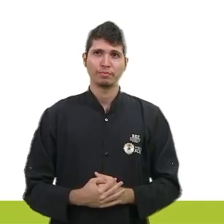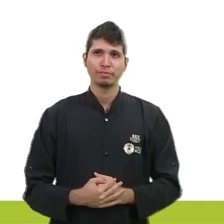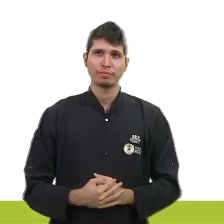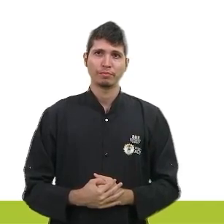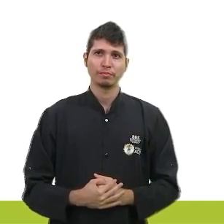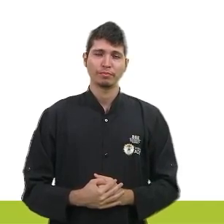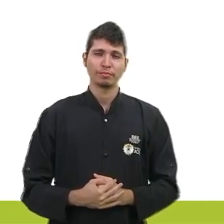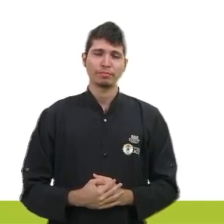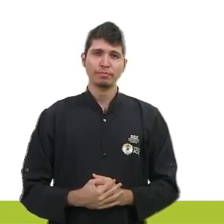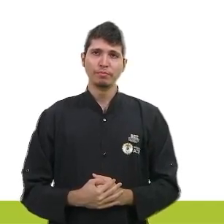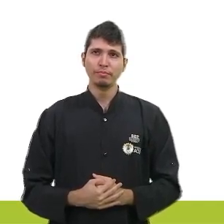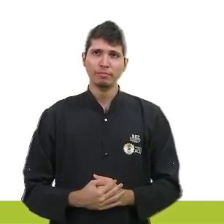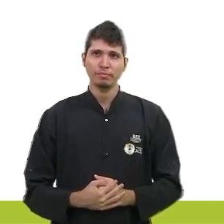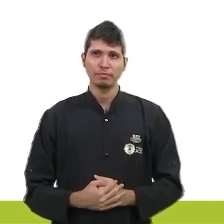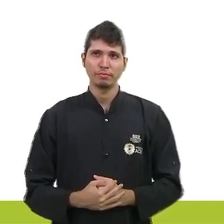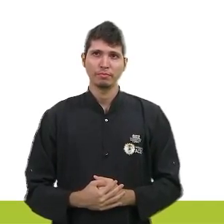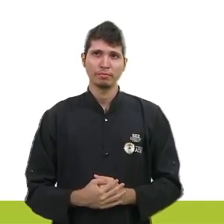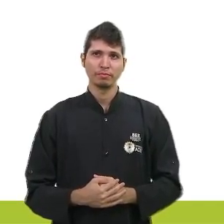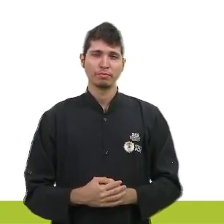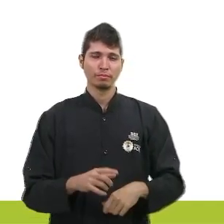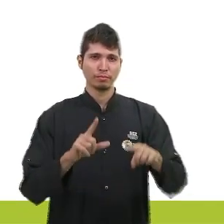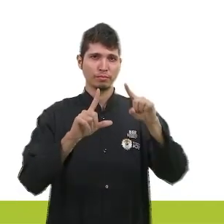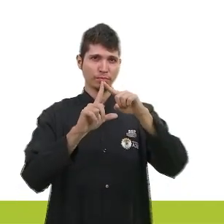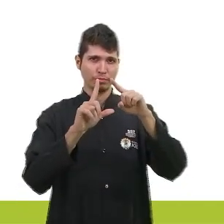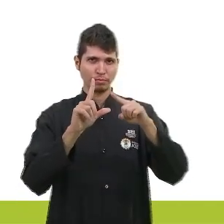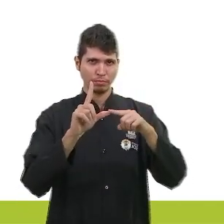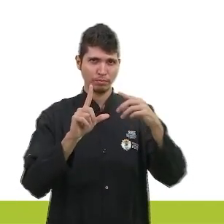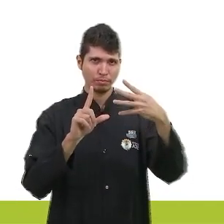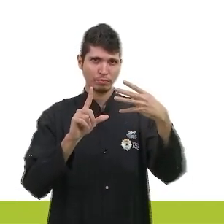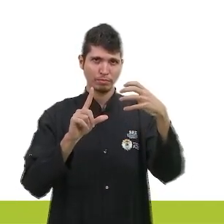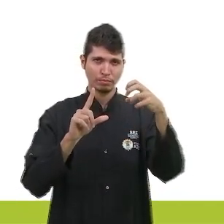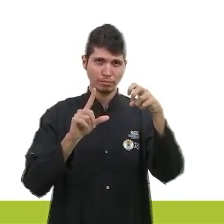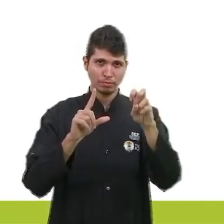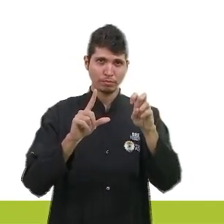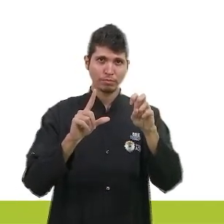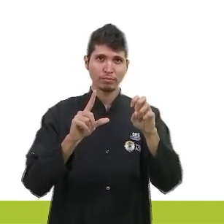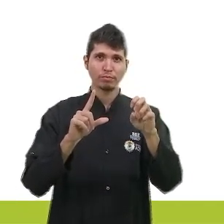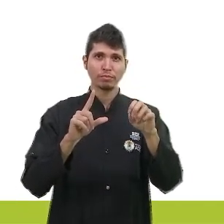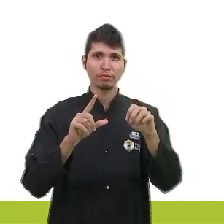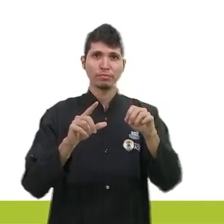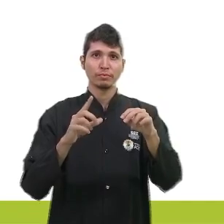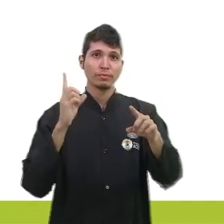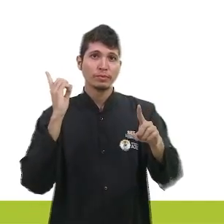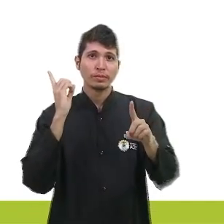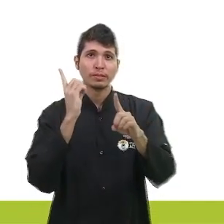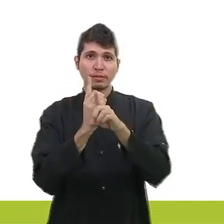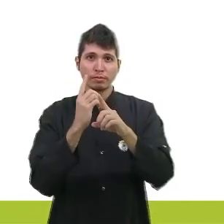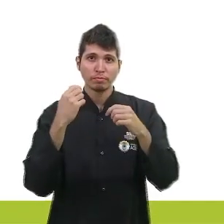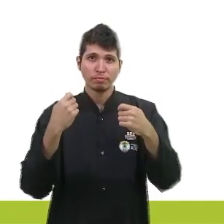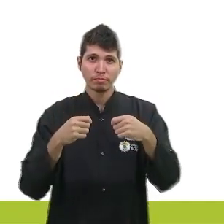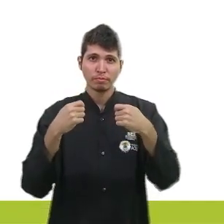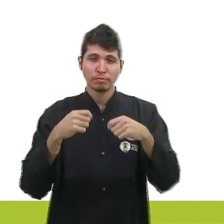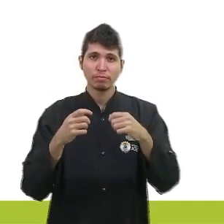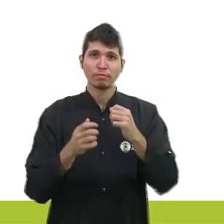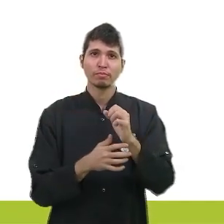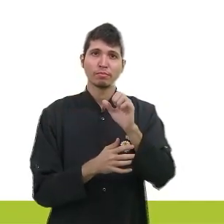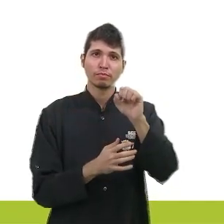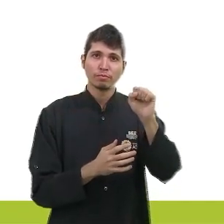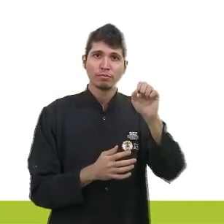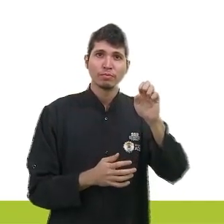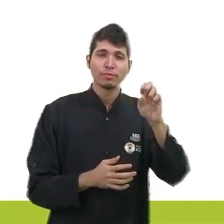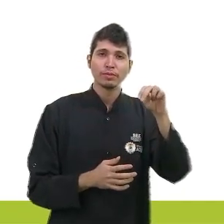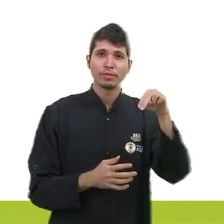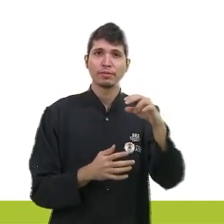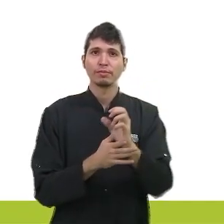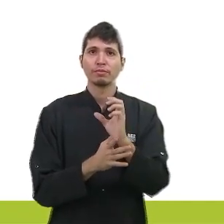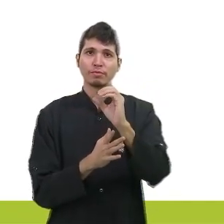Considere aqui um ângulo de 45 graus e vamos determinar o seno do complemento, o seno e o cosseno